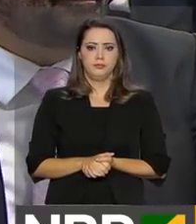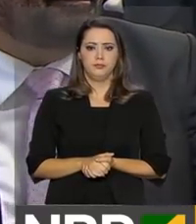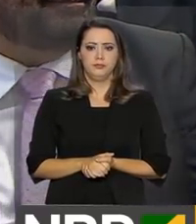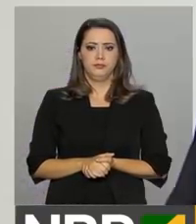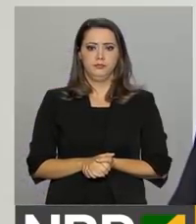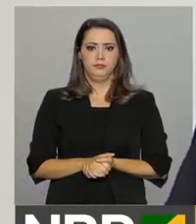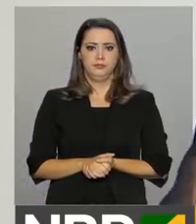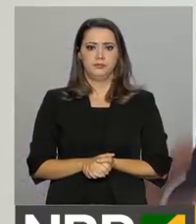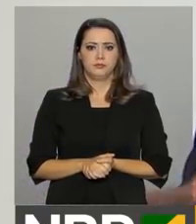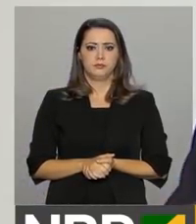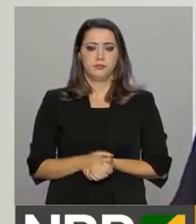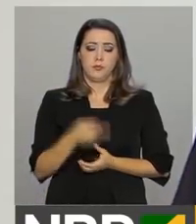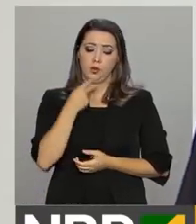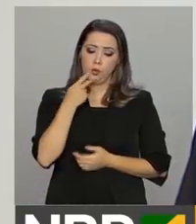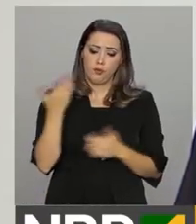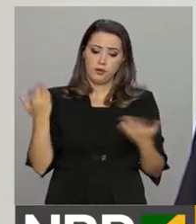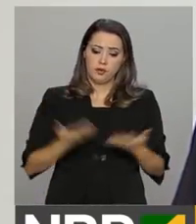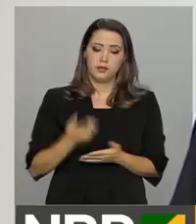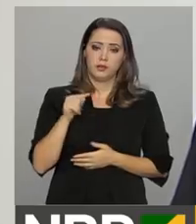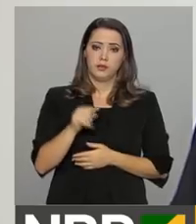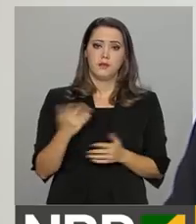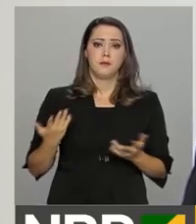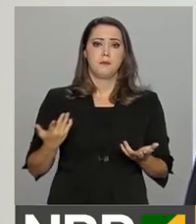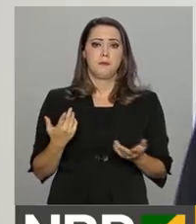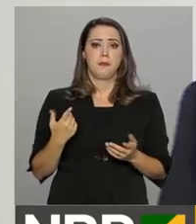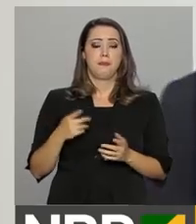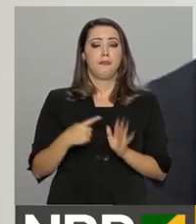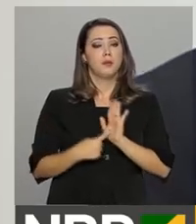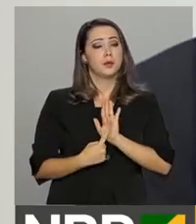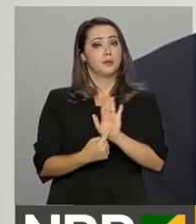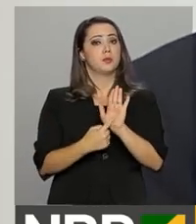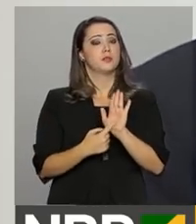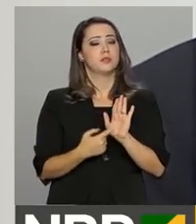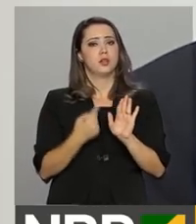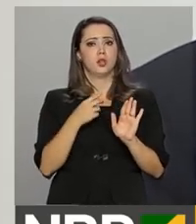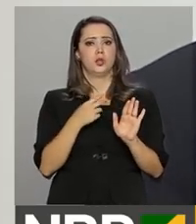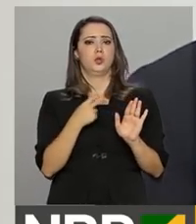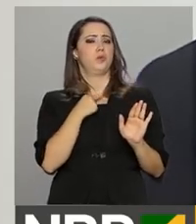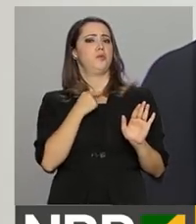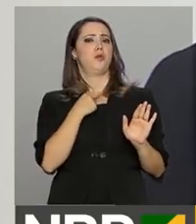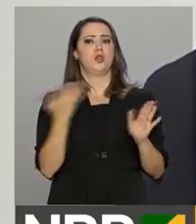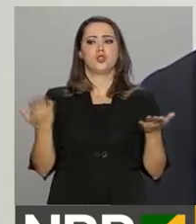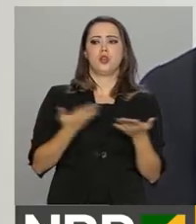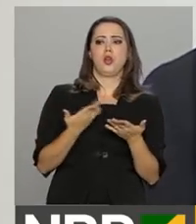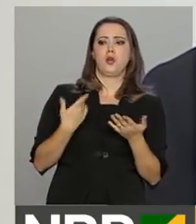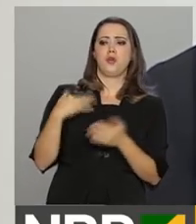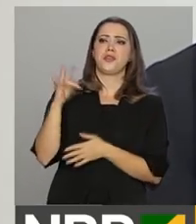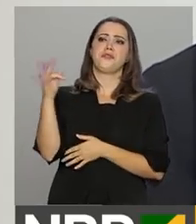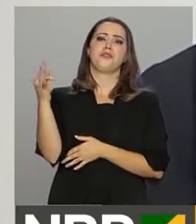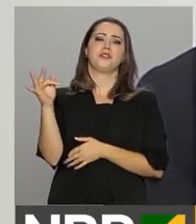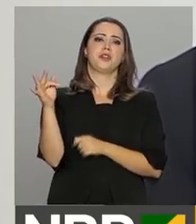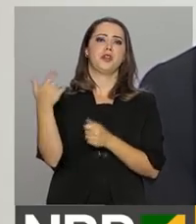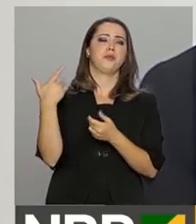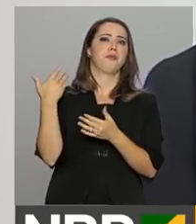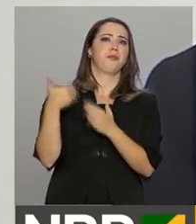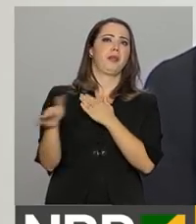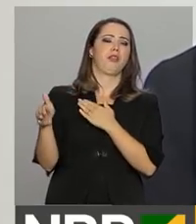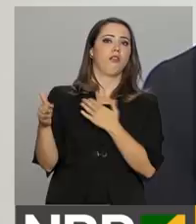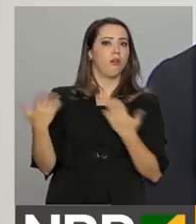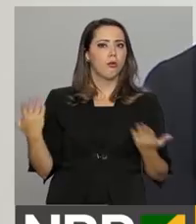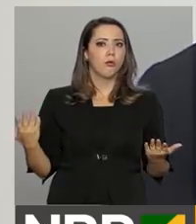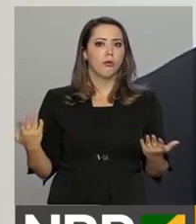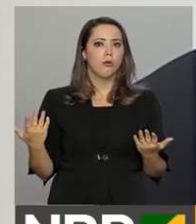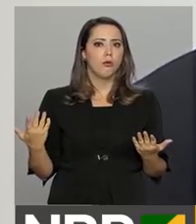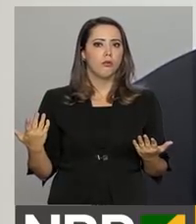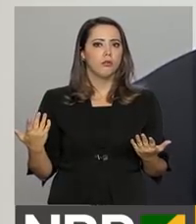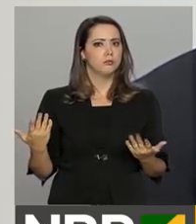estou fazendo esse discurso entusiasmado para revelar que não podemos é essa história agora ficou para fevereiro não vai votar porque tem